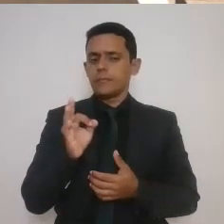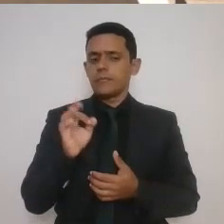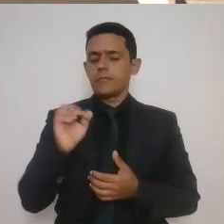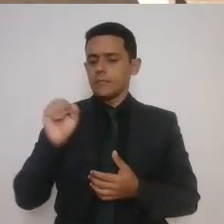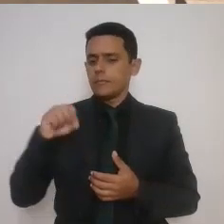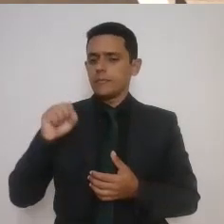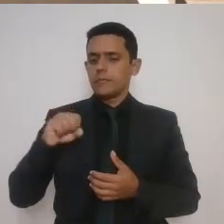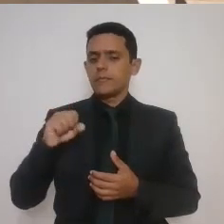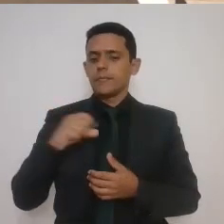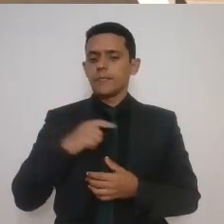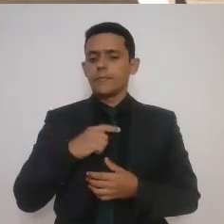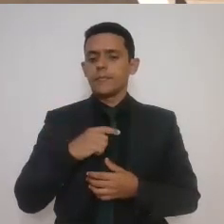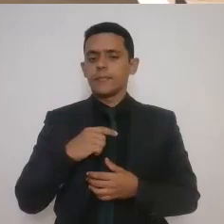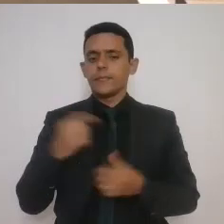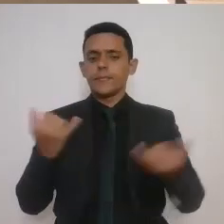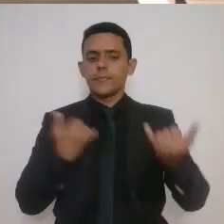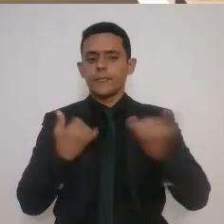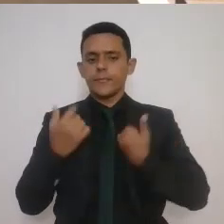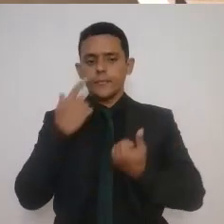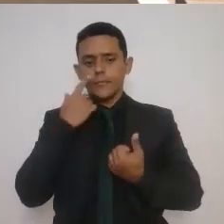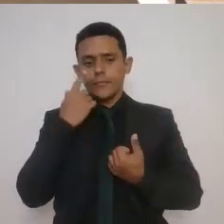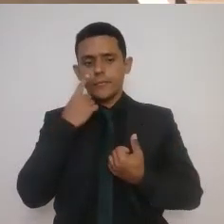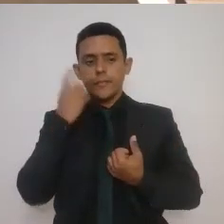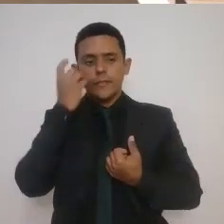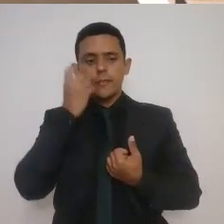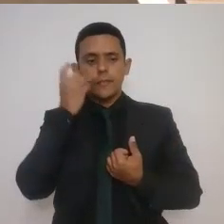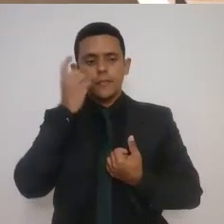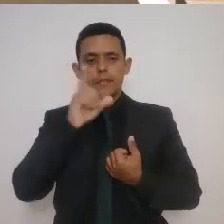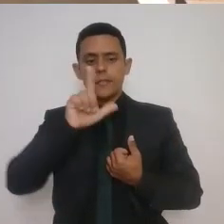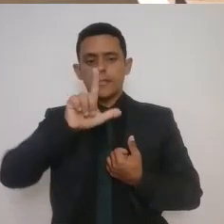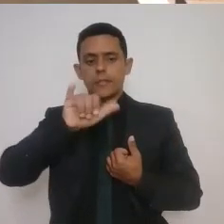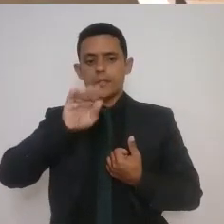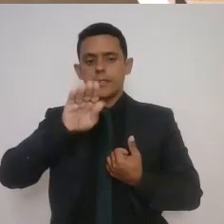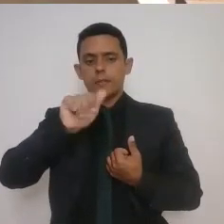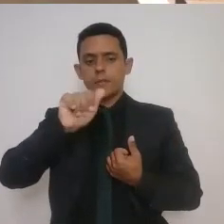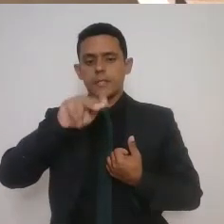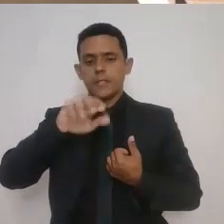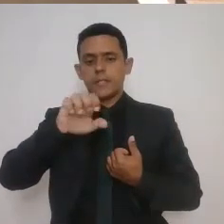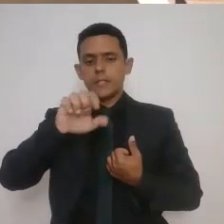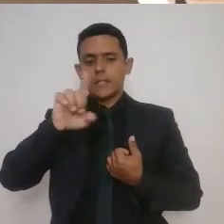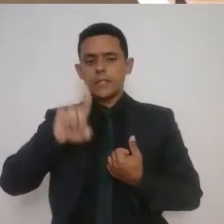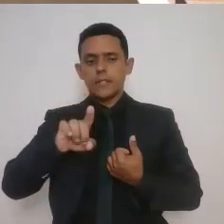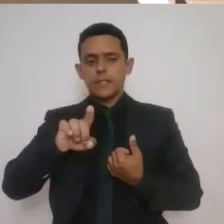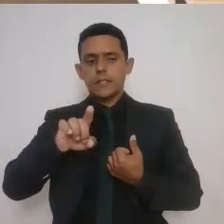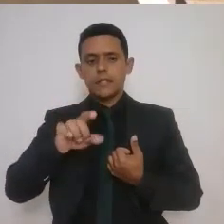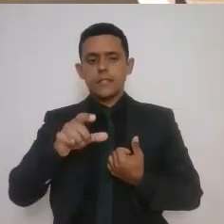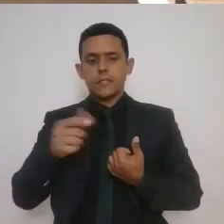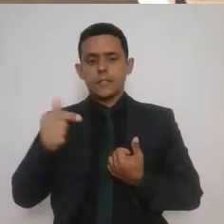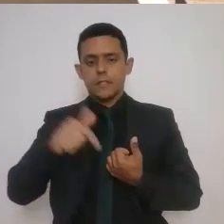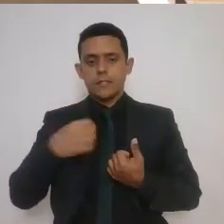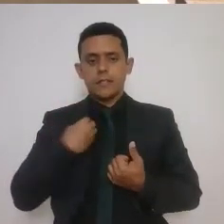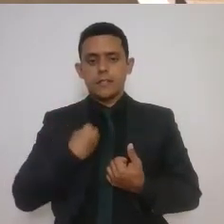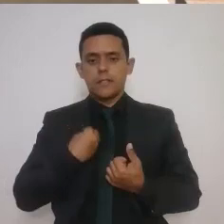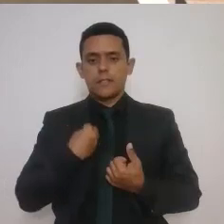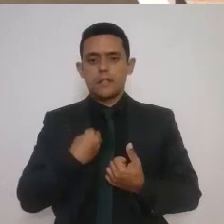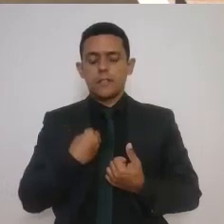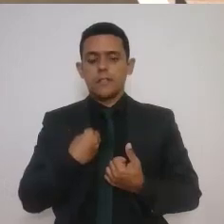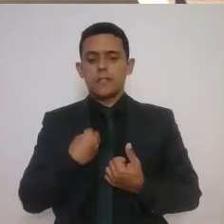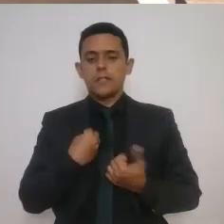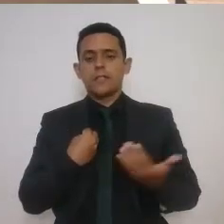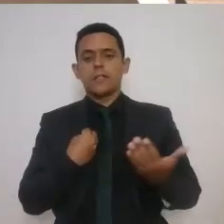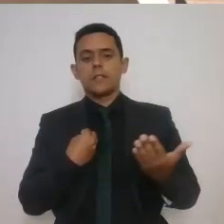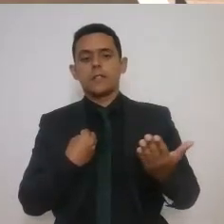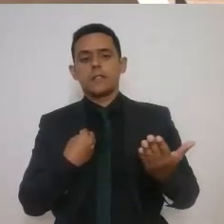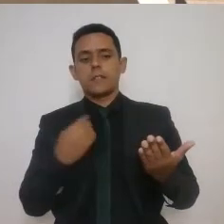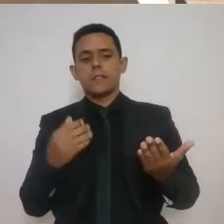Eu ouvi do desembargador Ibanez, que não está aqui hoje, tá presente. Está ali. Ah, até porque está do outro